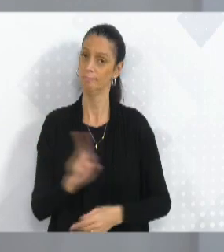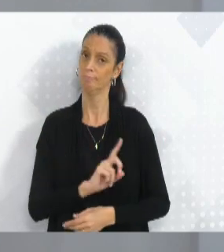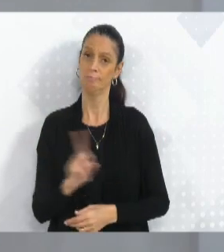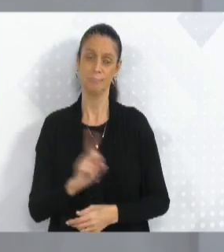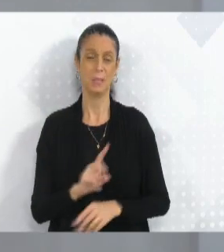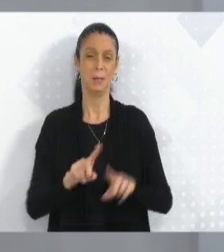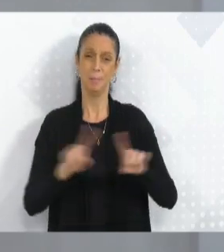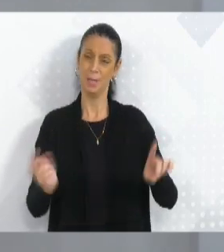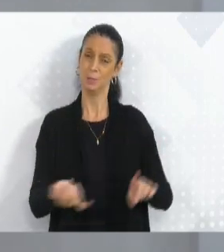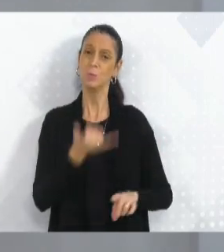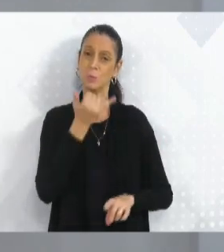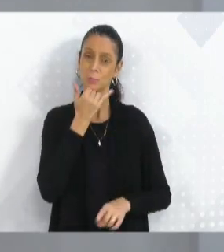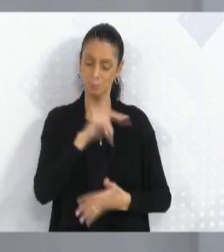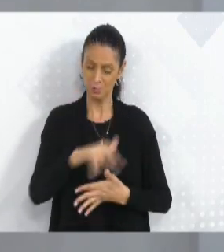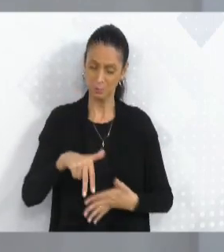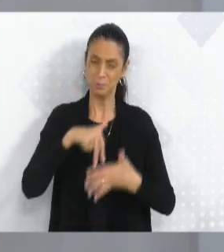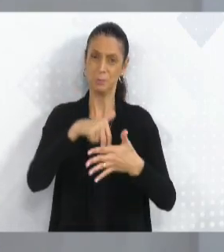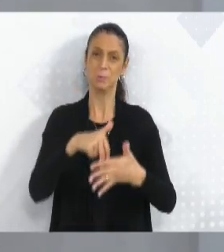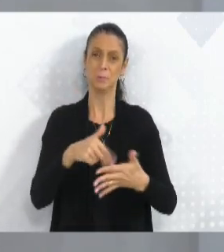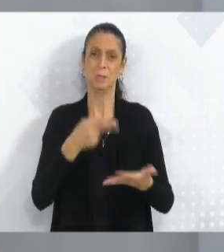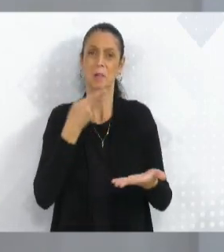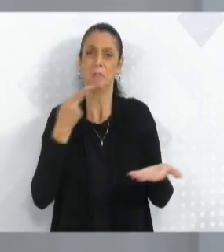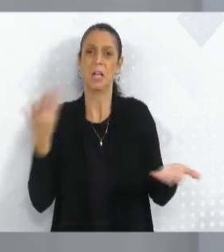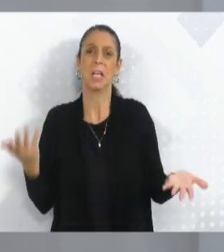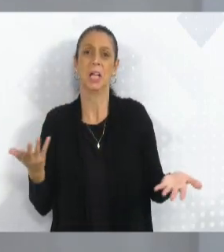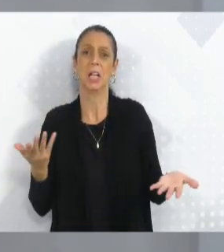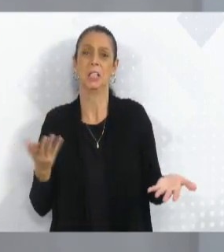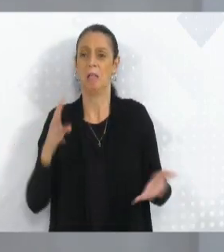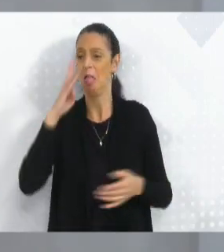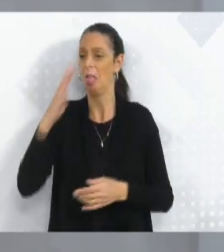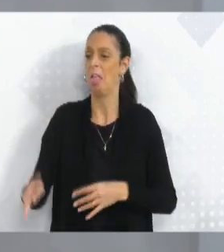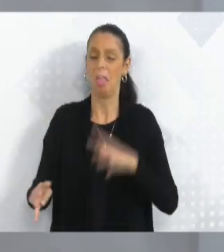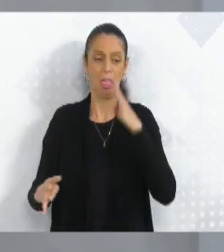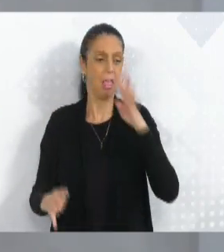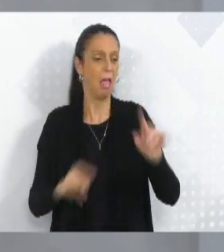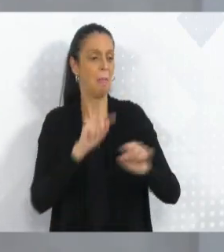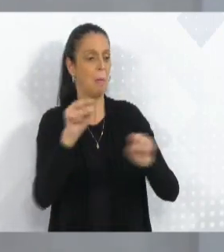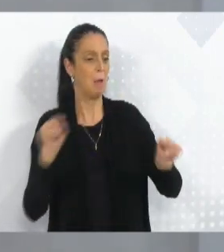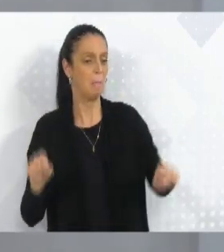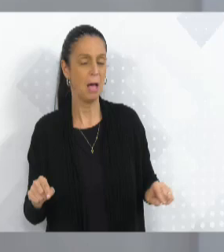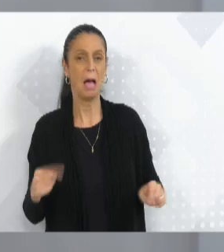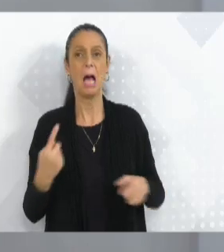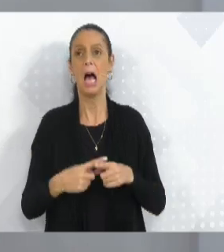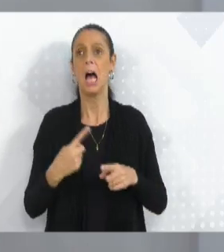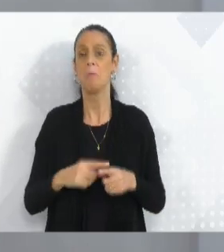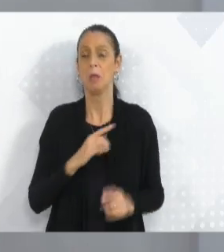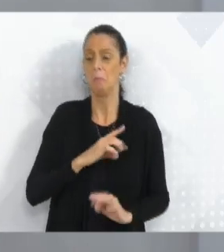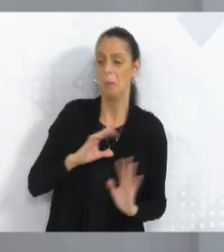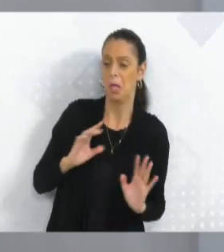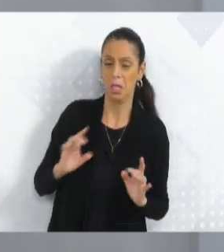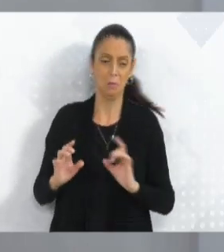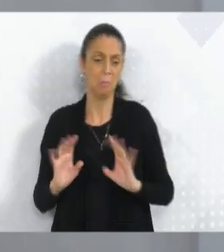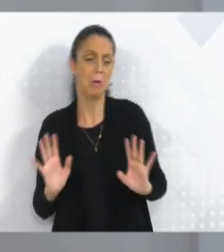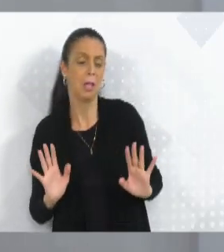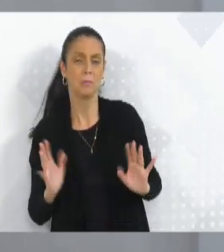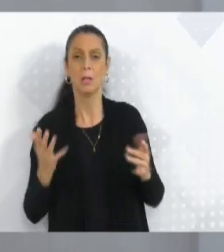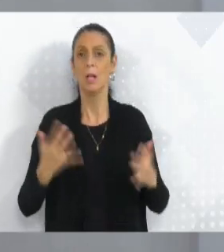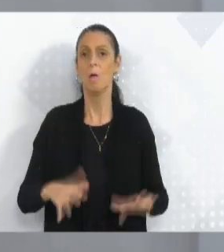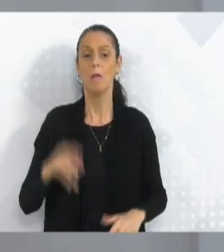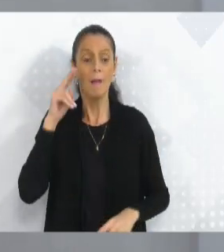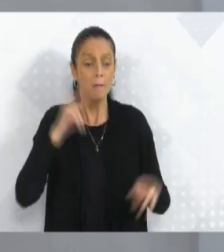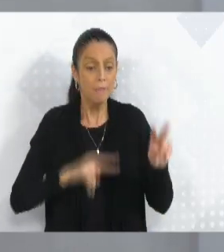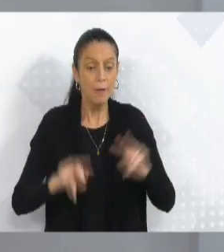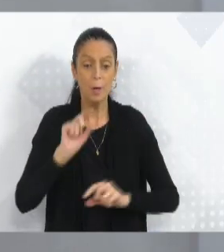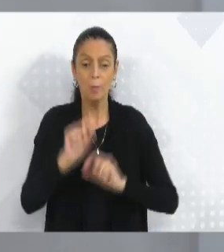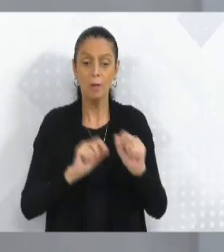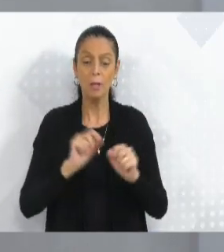dá para vir usar essa Tribuna eh jogar pedra em todo mundo que tá para trás porque o momento é meu e não querer enxergar